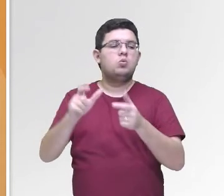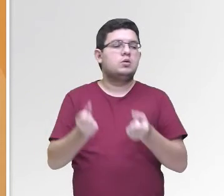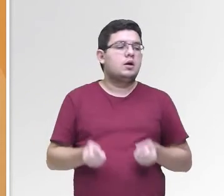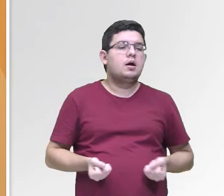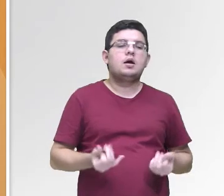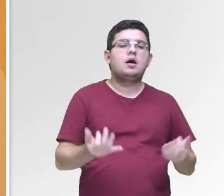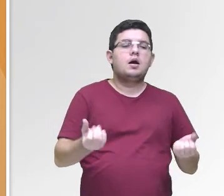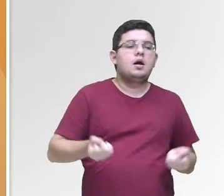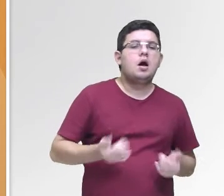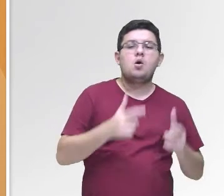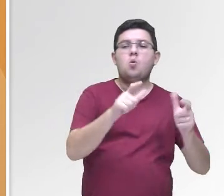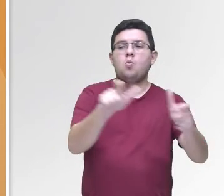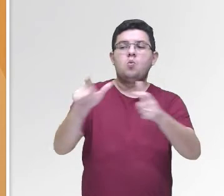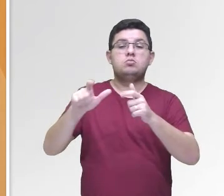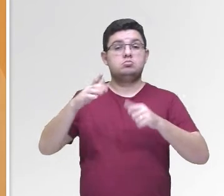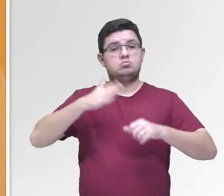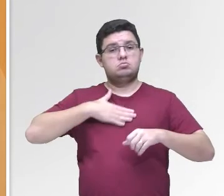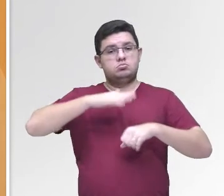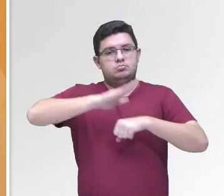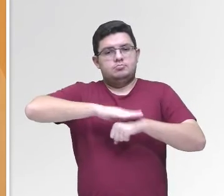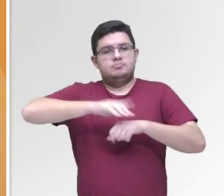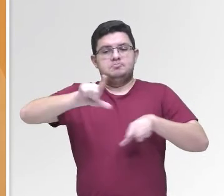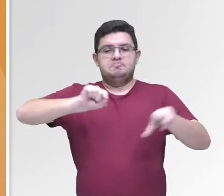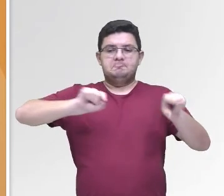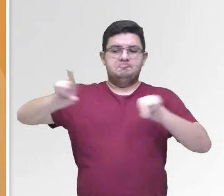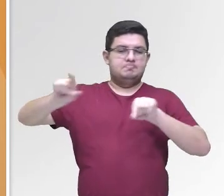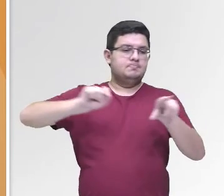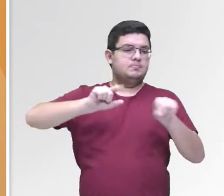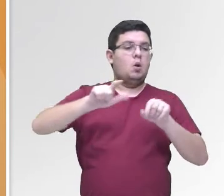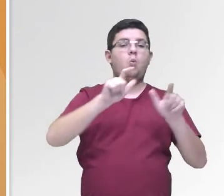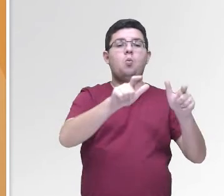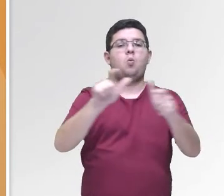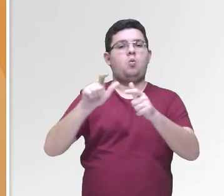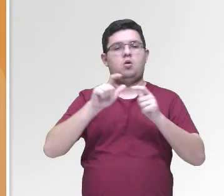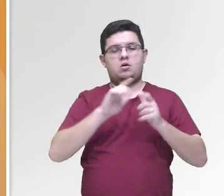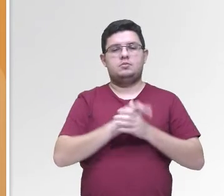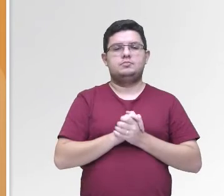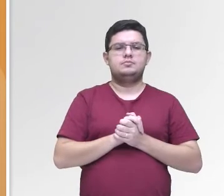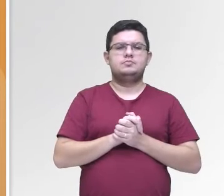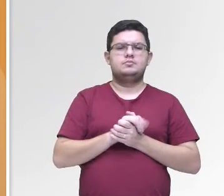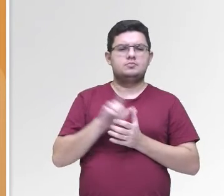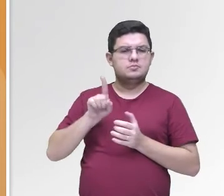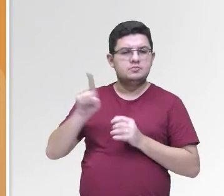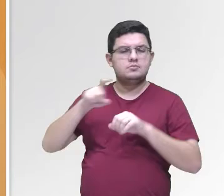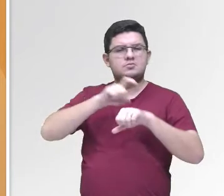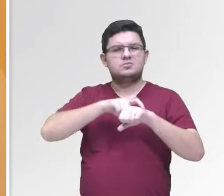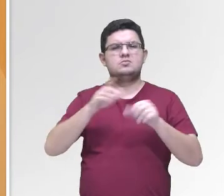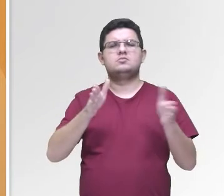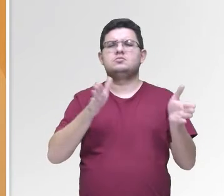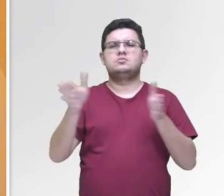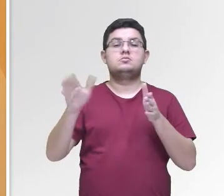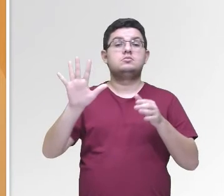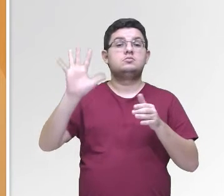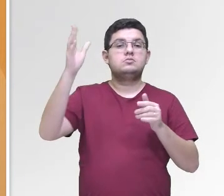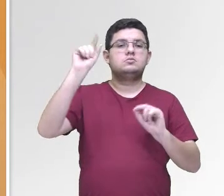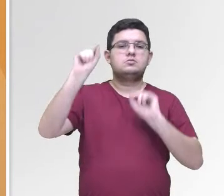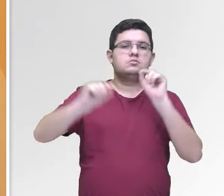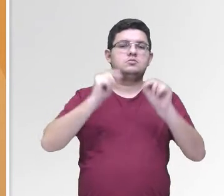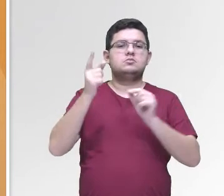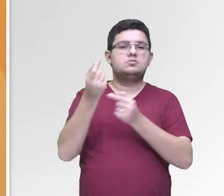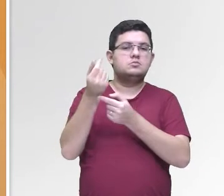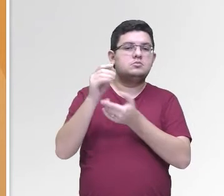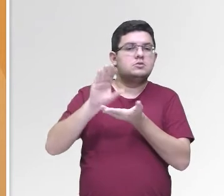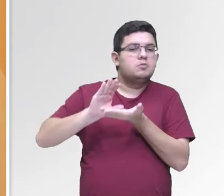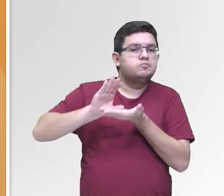seu capital. Então, na época do capitalismo financeiro, acontecia o quê? O investimento da